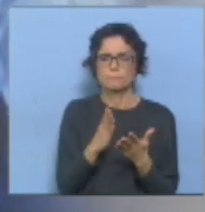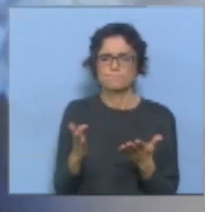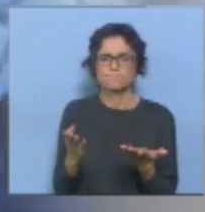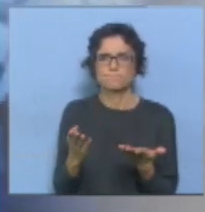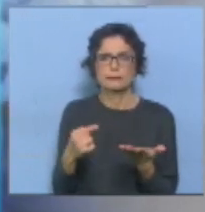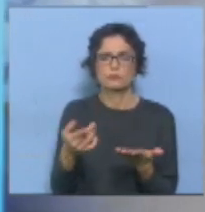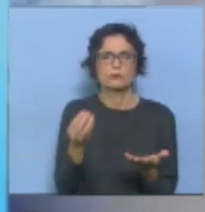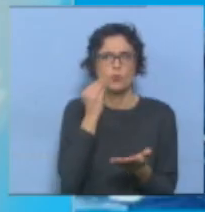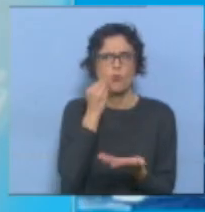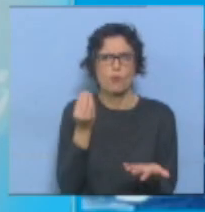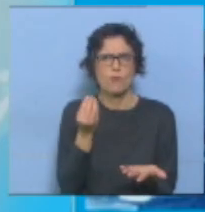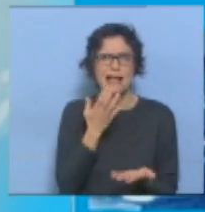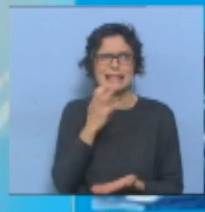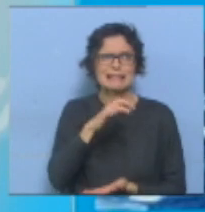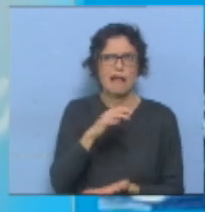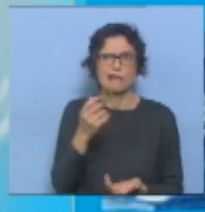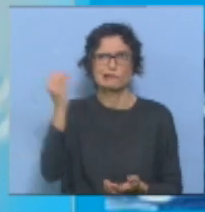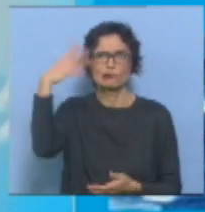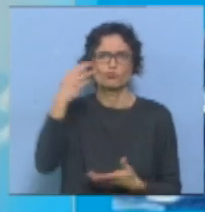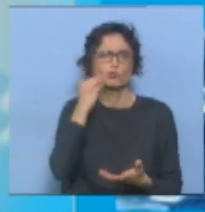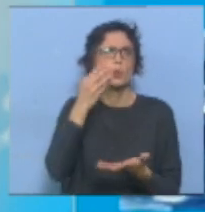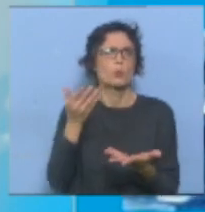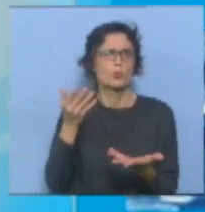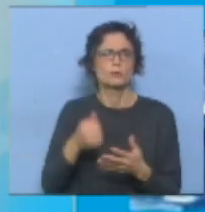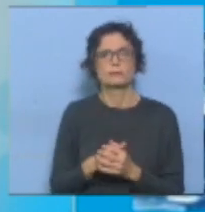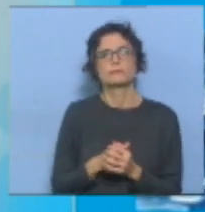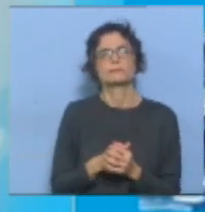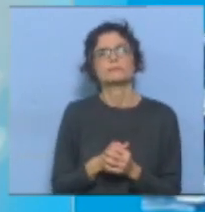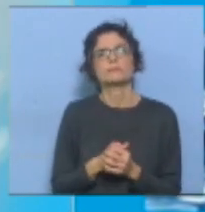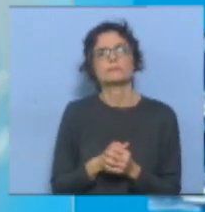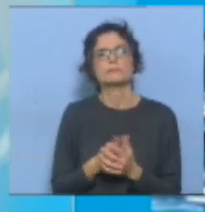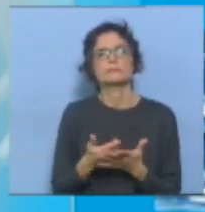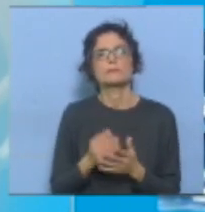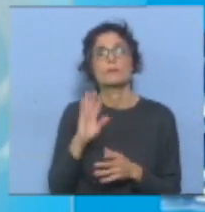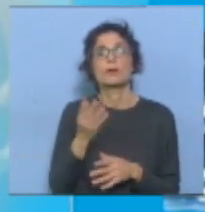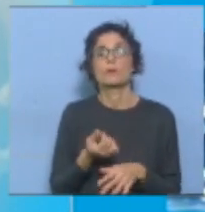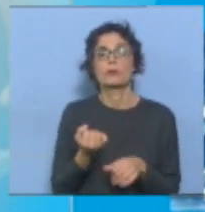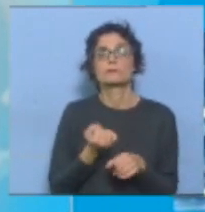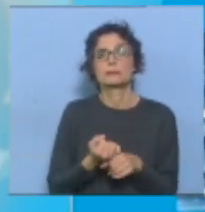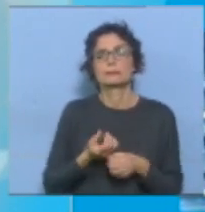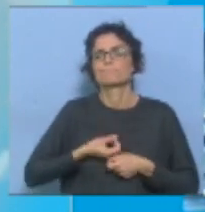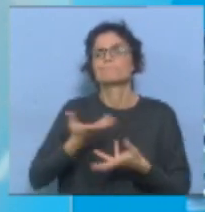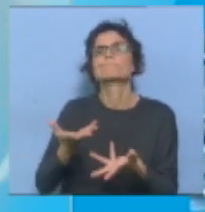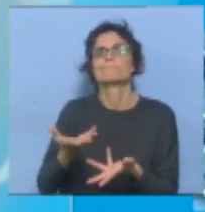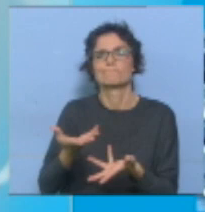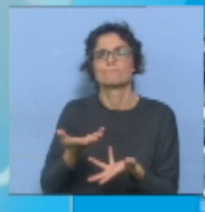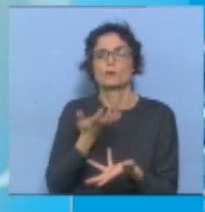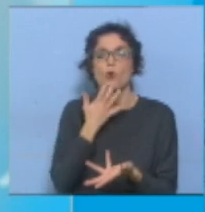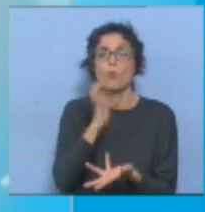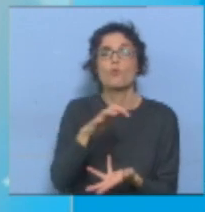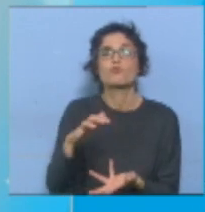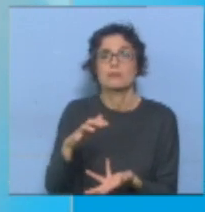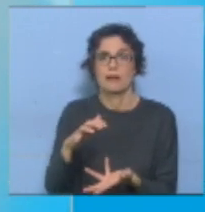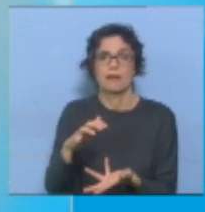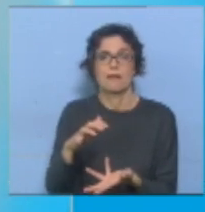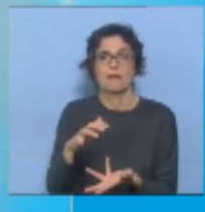vida? Ser sal e ser luz. Na medida em que se põe ao serviço dos outros. O sal não existe para ser